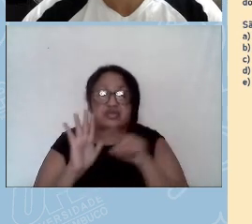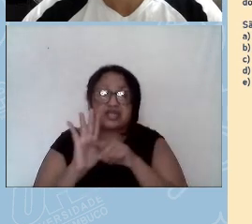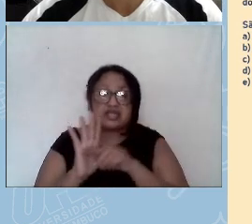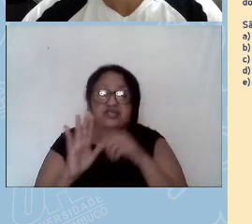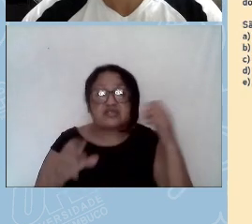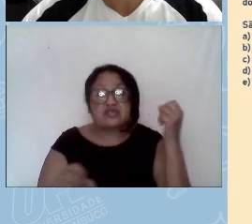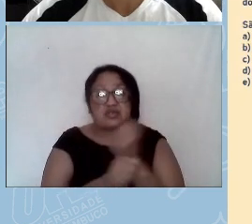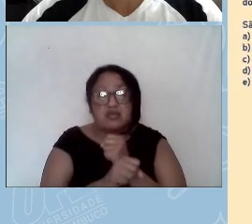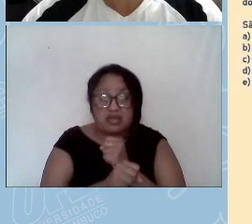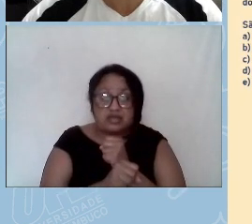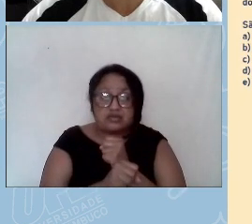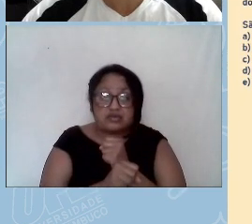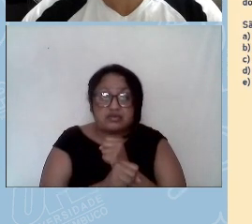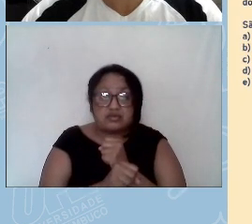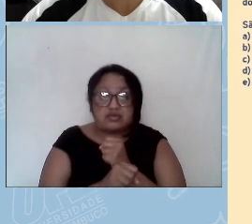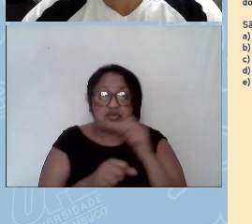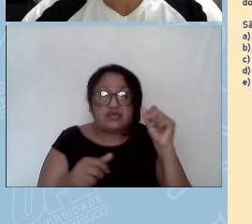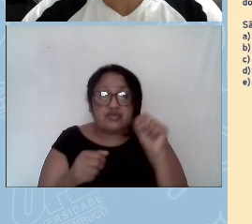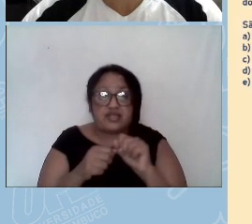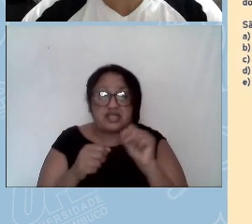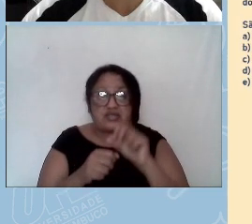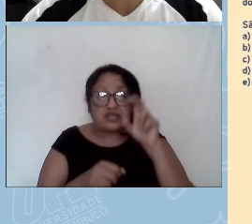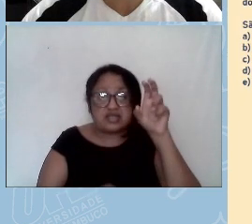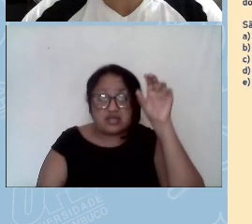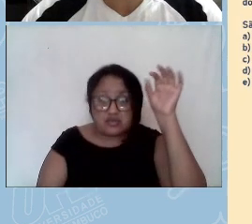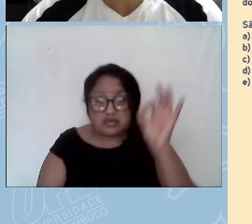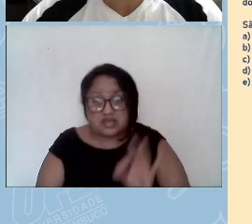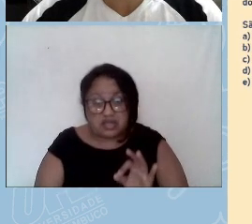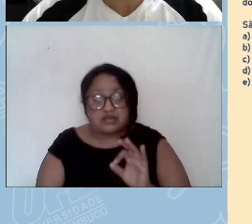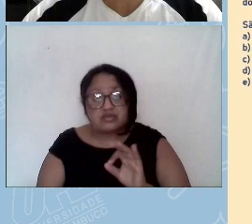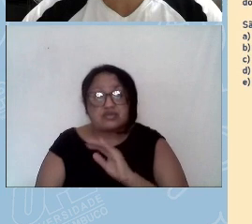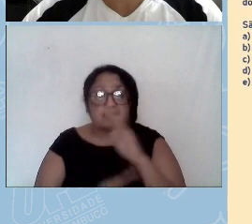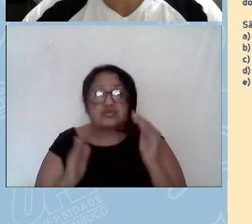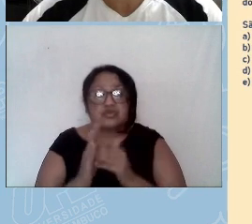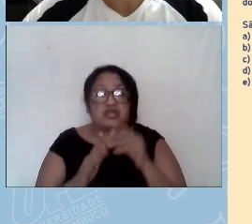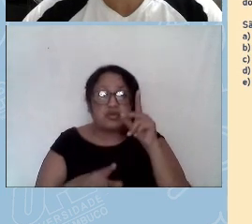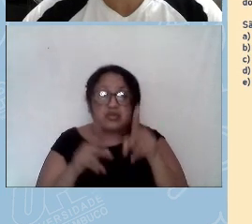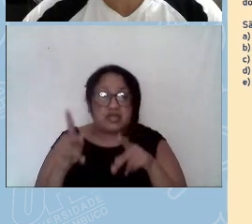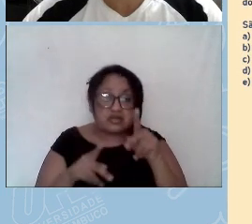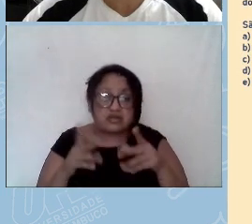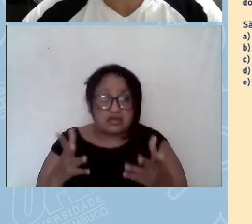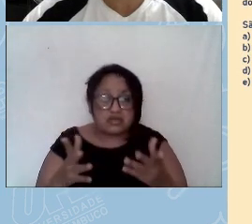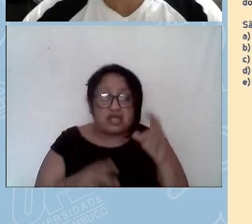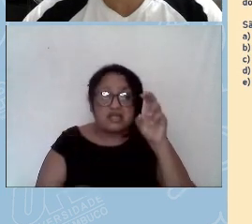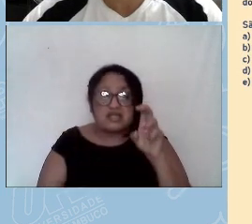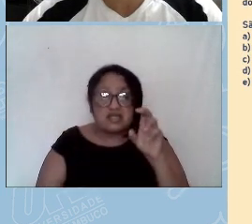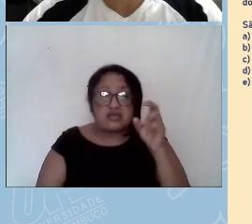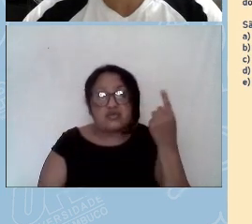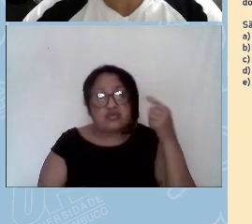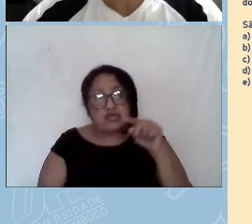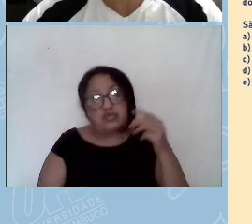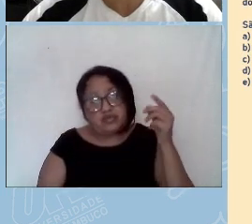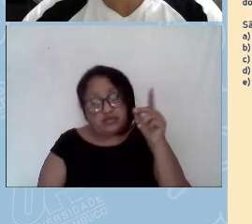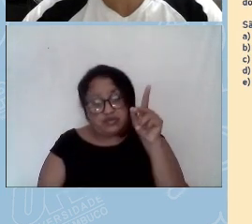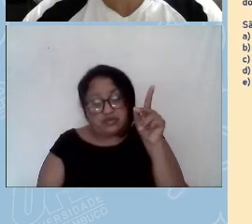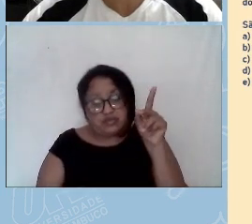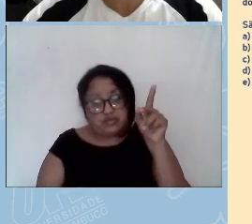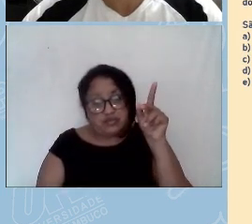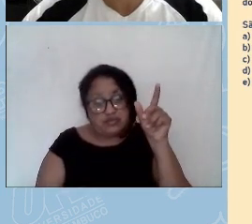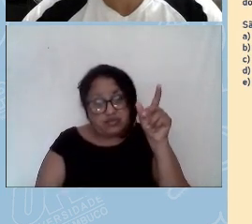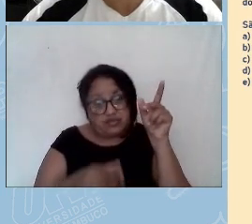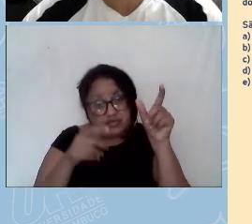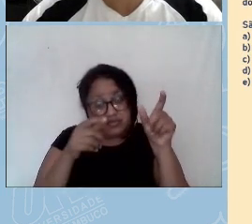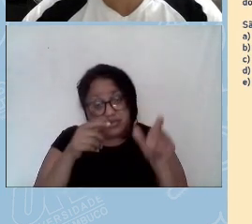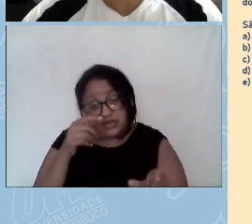fazendo 5% do papel da população ou seja 5.000 pessoas isso é verdadeiro